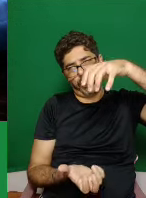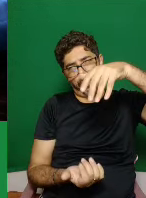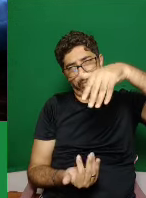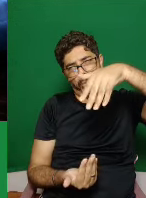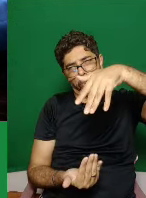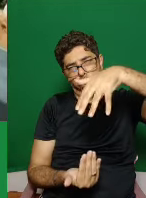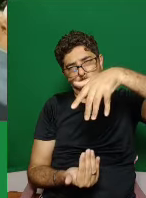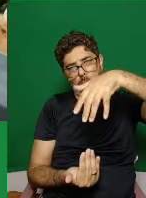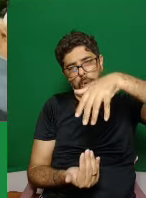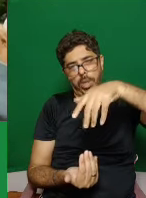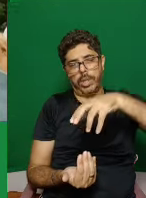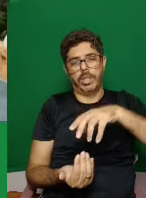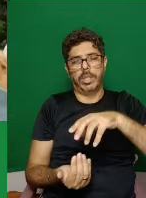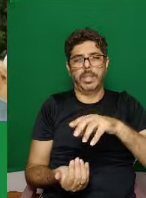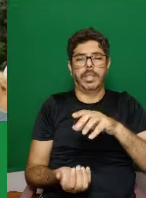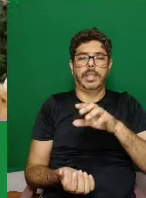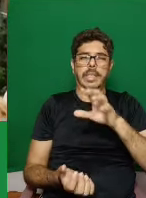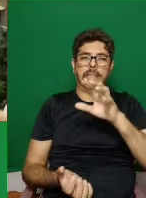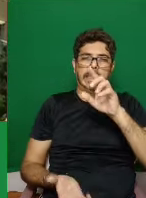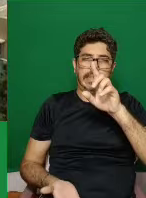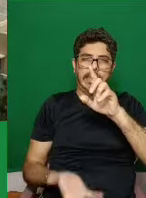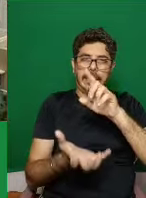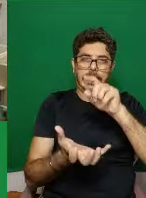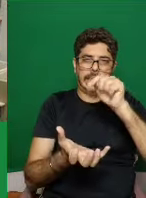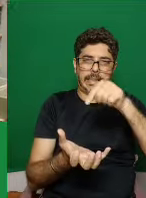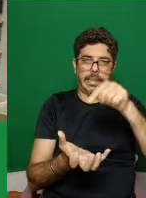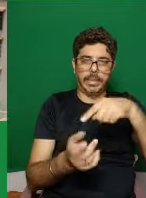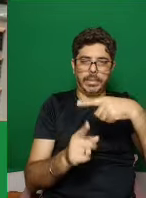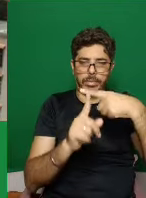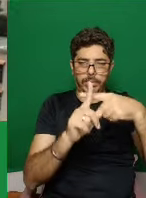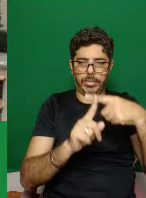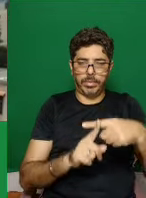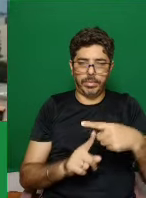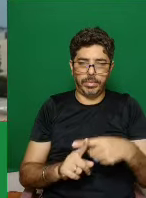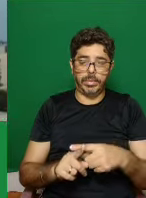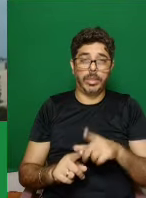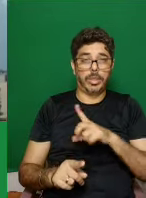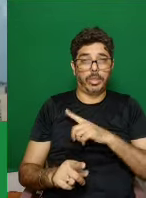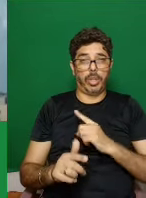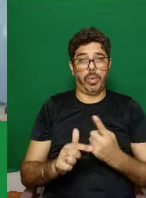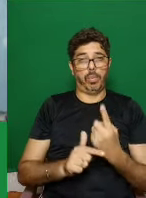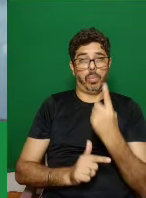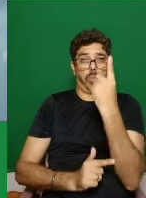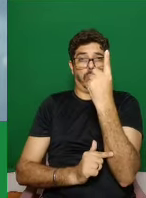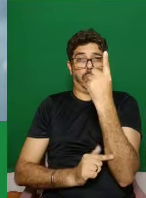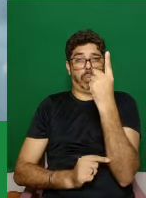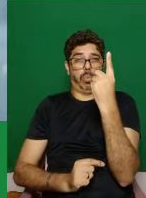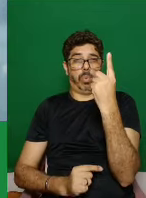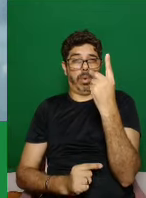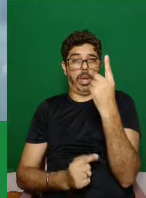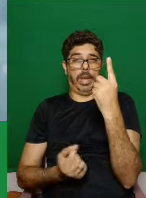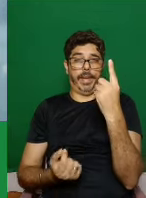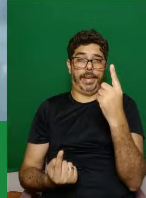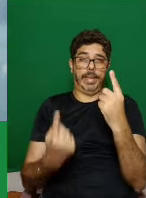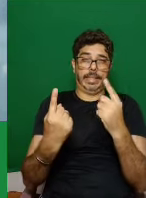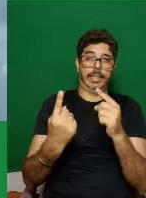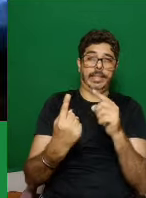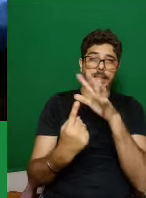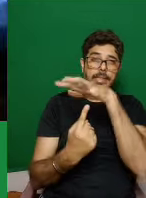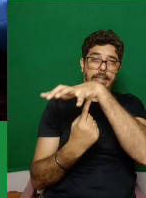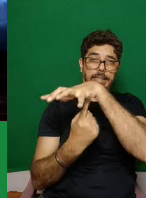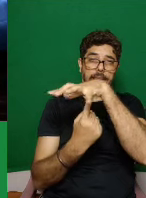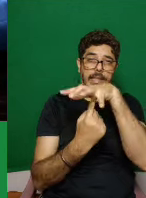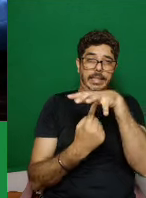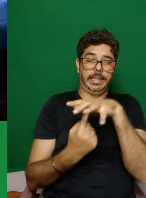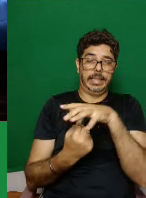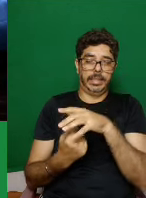mais cargas positivas, especialmente em objetos salientes, como as antenas, os para-raios e outros dispositivos pontiagudos.